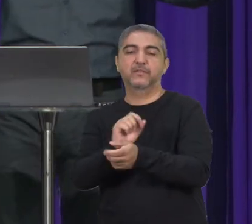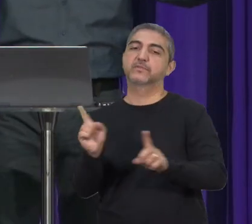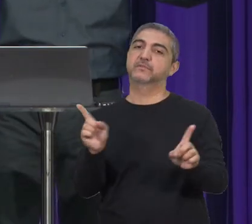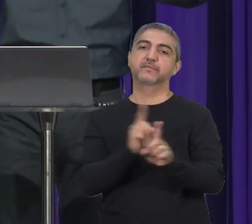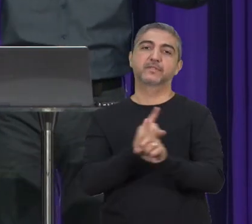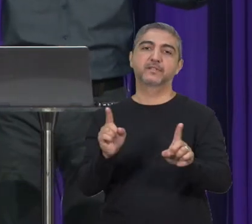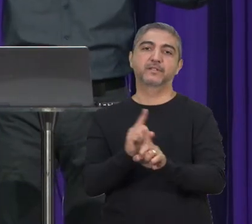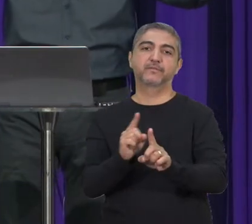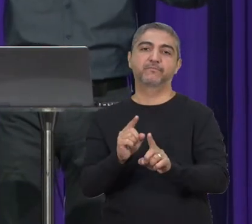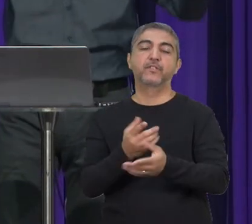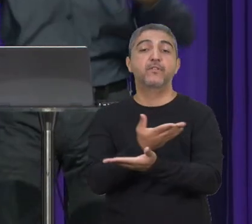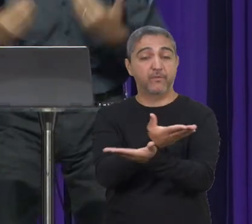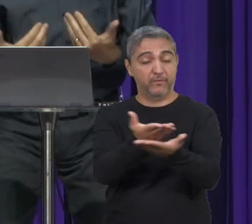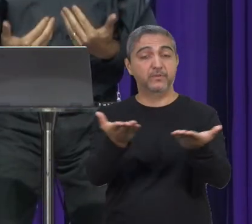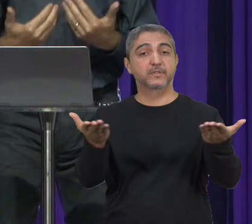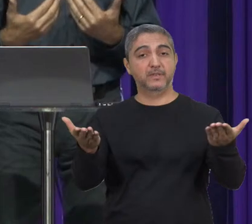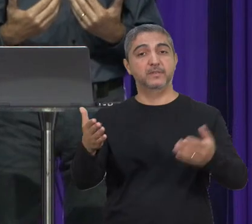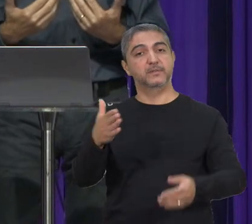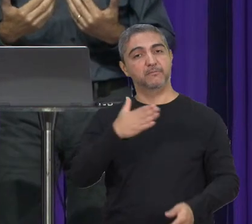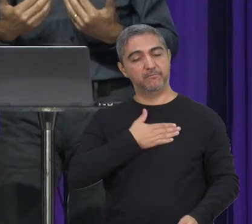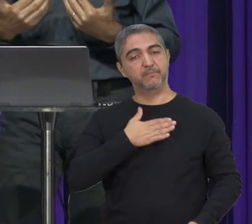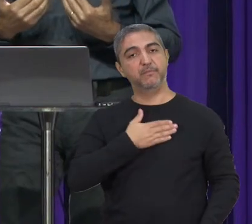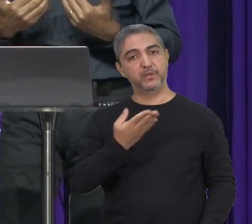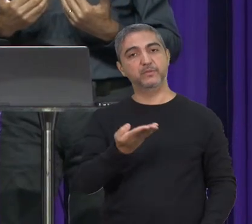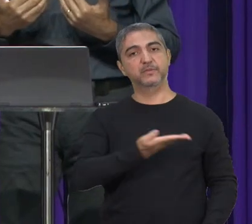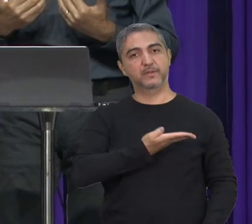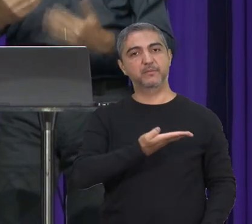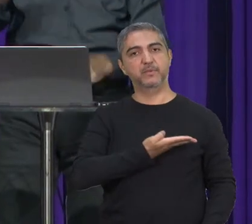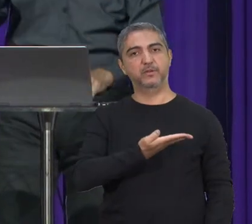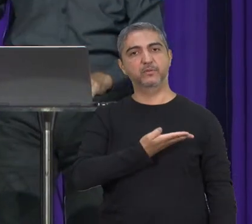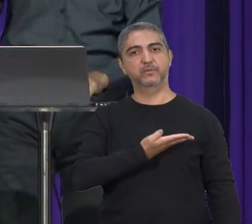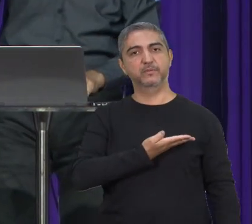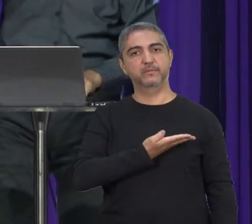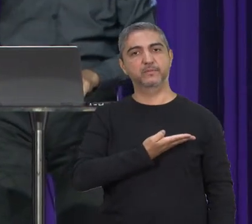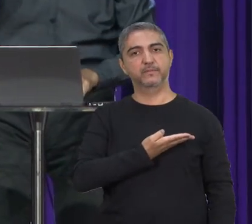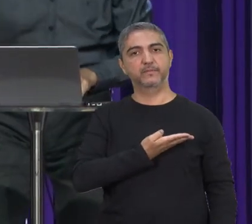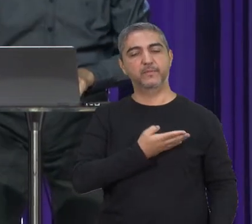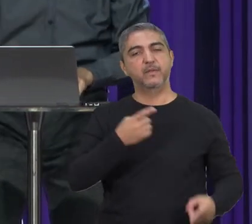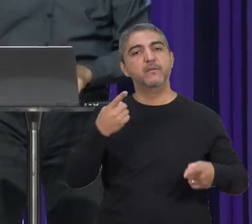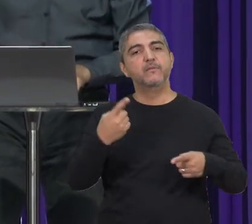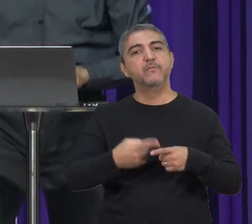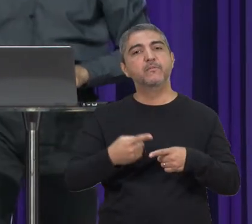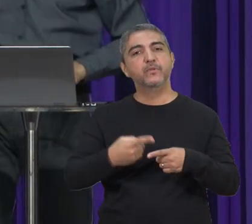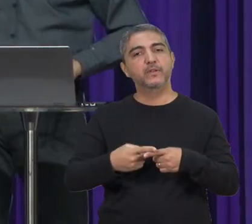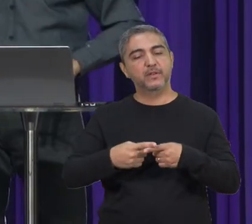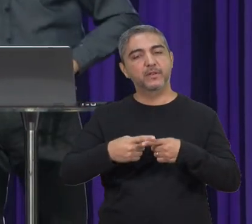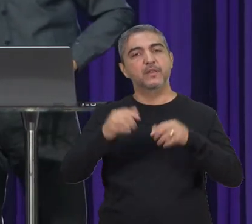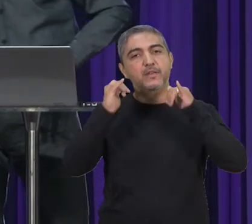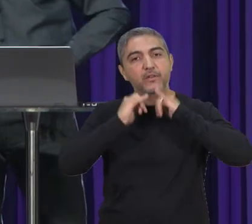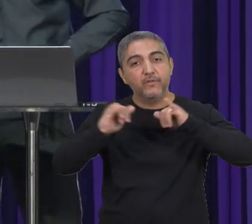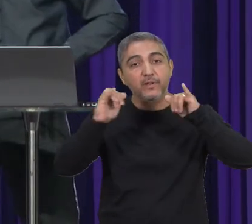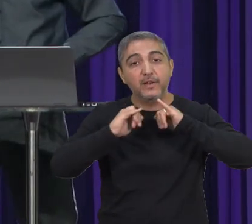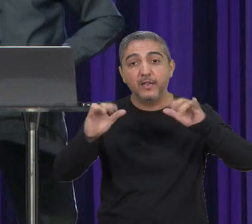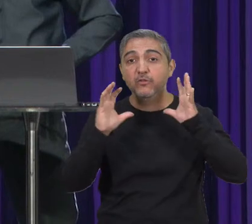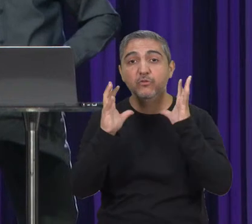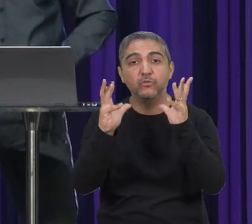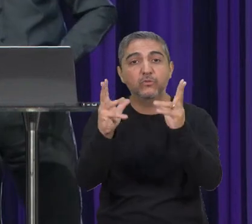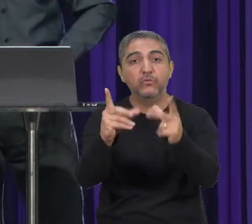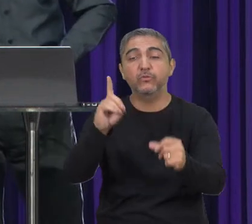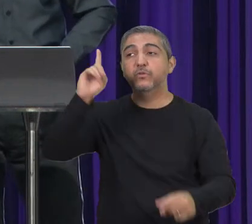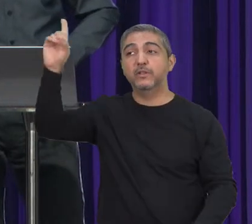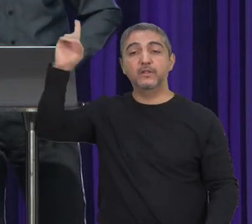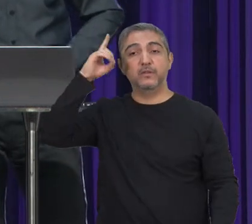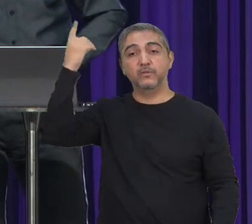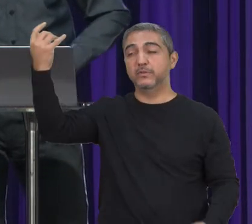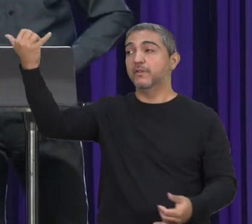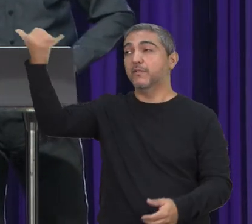Agora vocês são meus amigos, pois eu lhes disse tudo o que o Pai me disse,